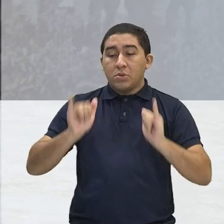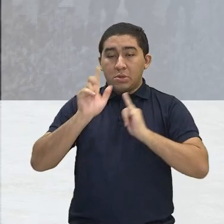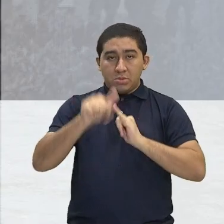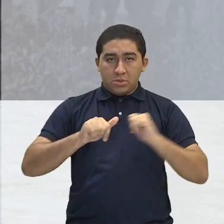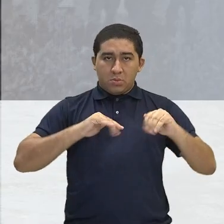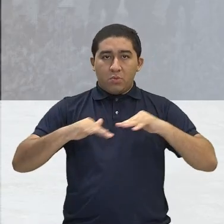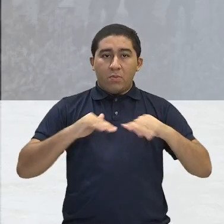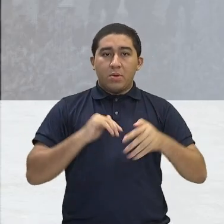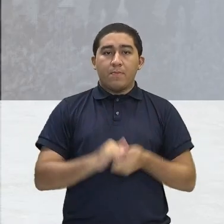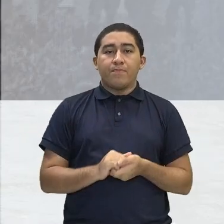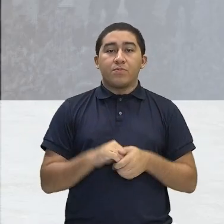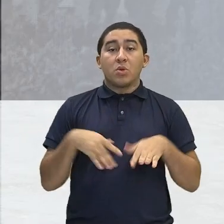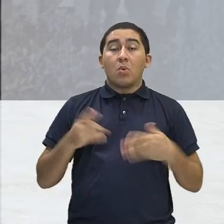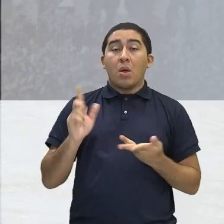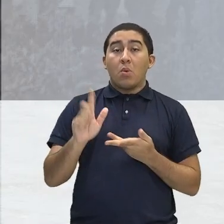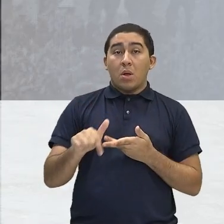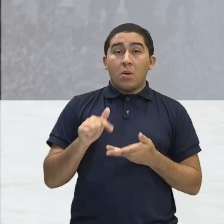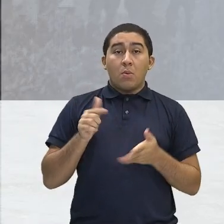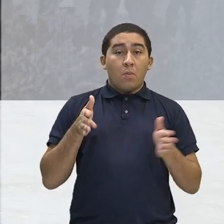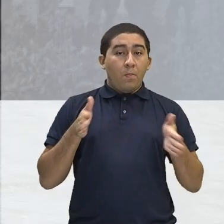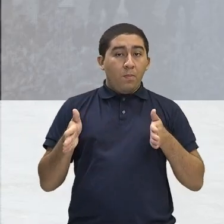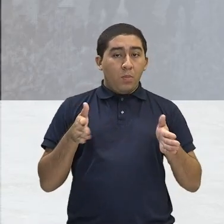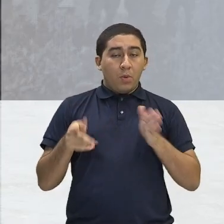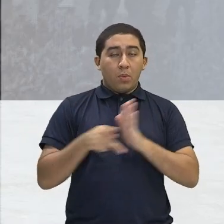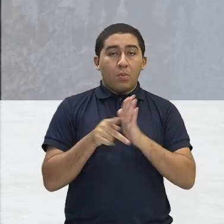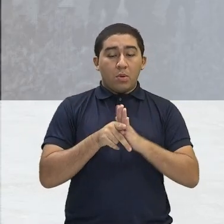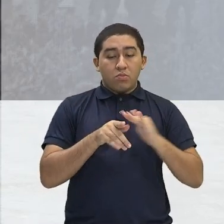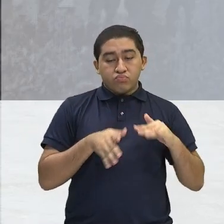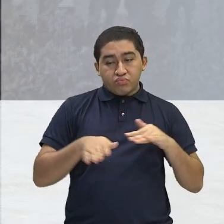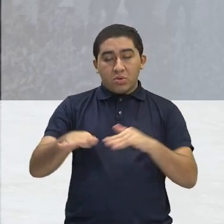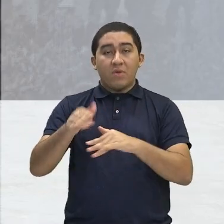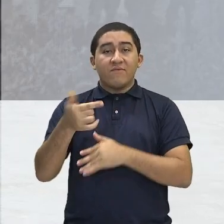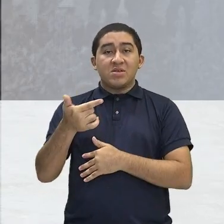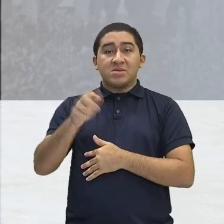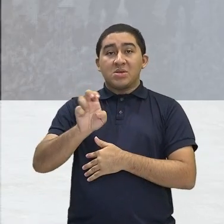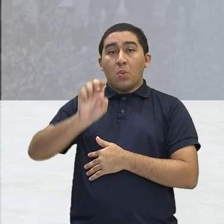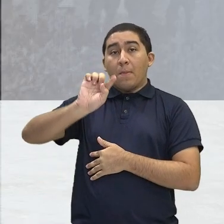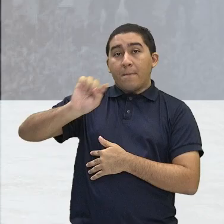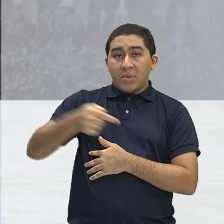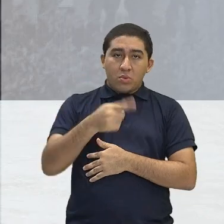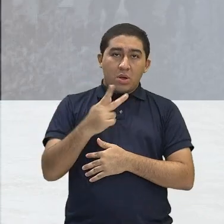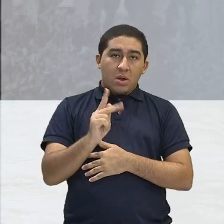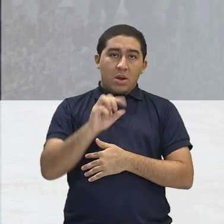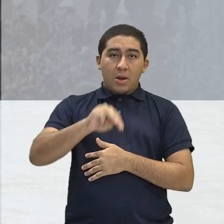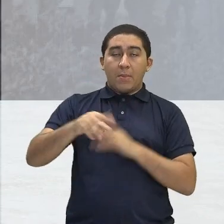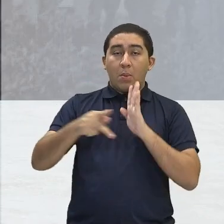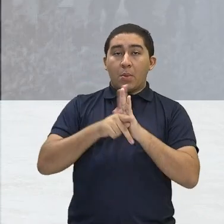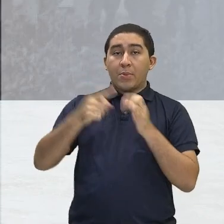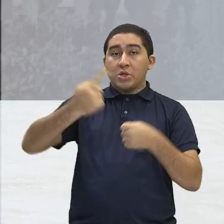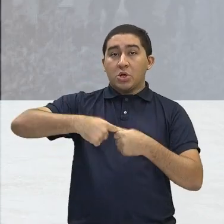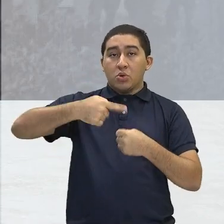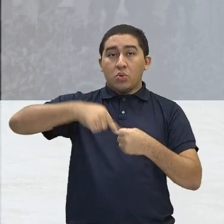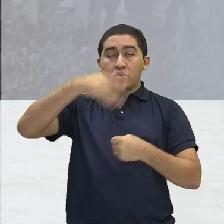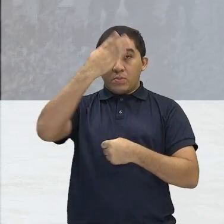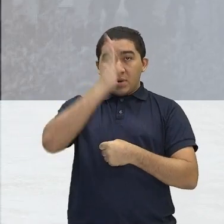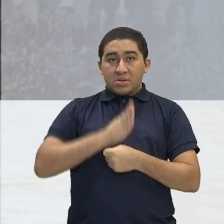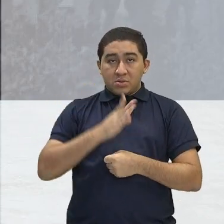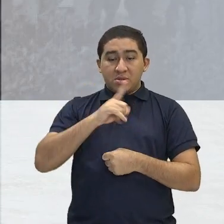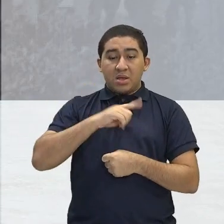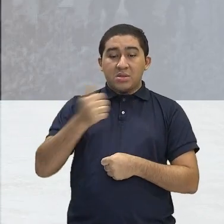movimento. Qual será o percurso? 25 mil quilômetros pelo interior do Brasil, atravessando